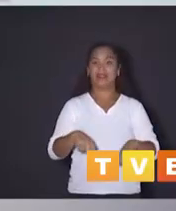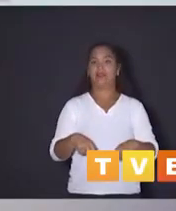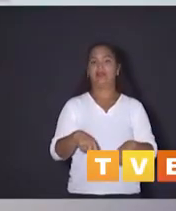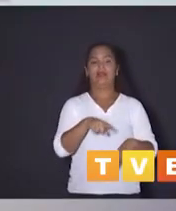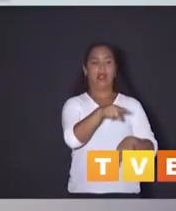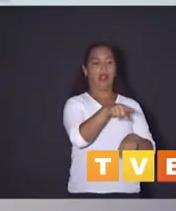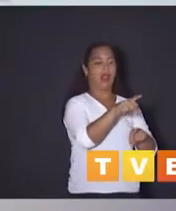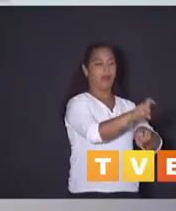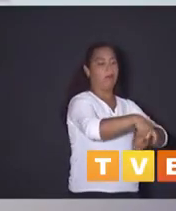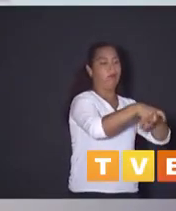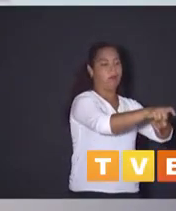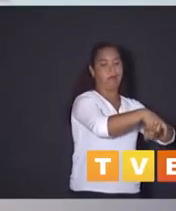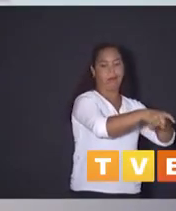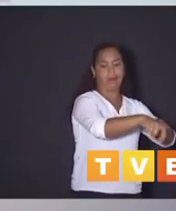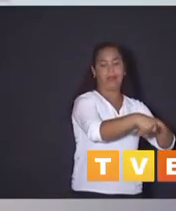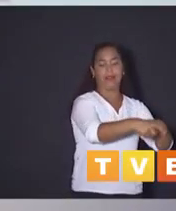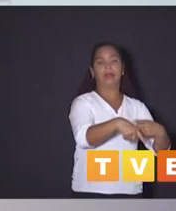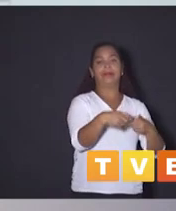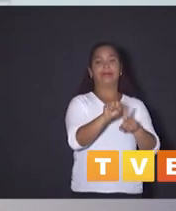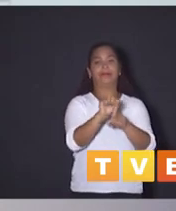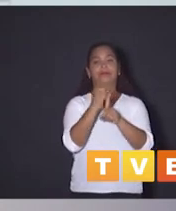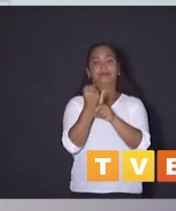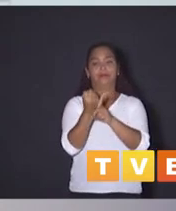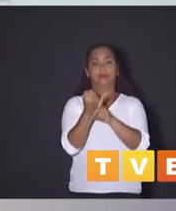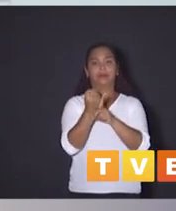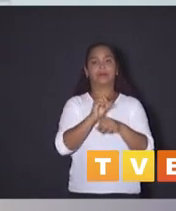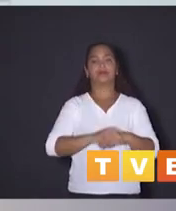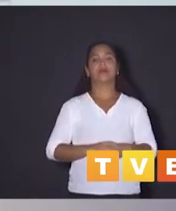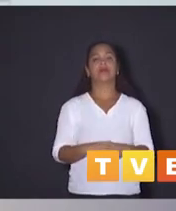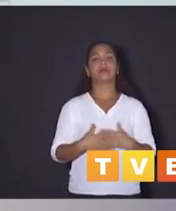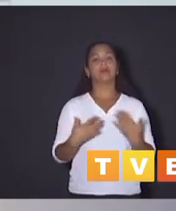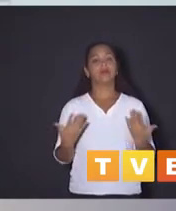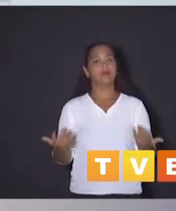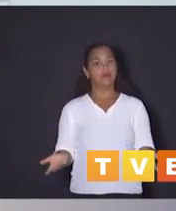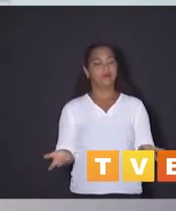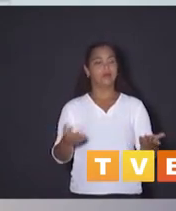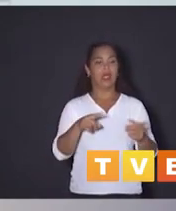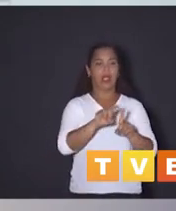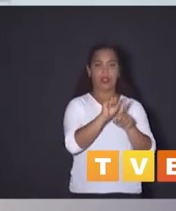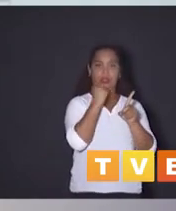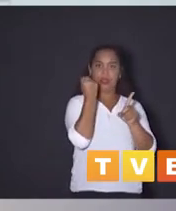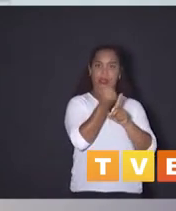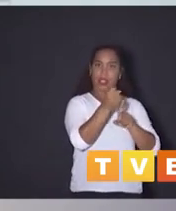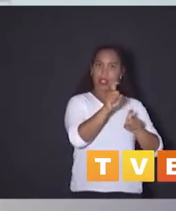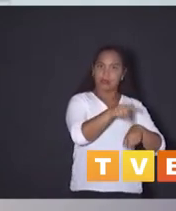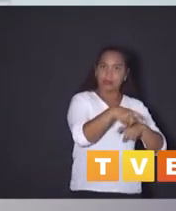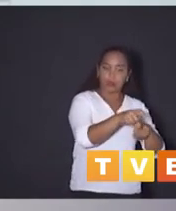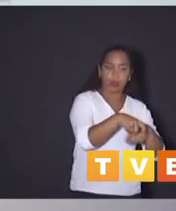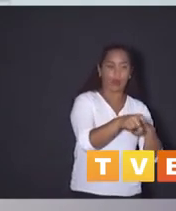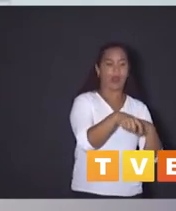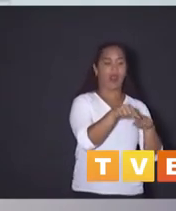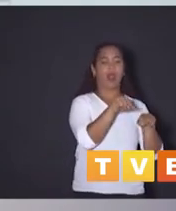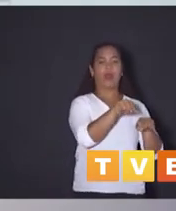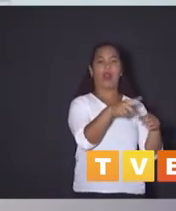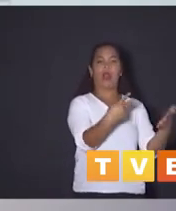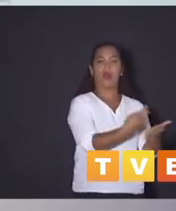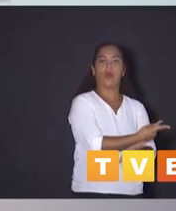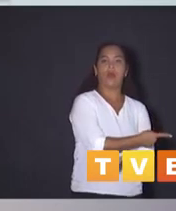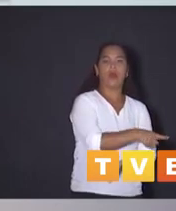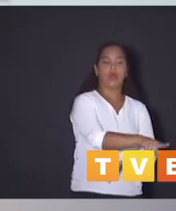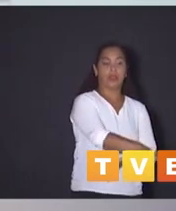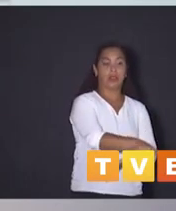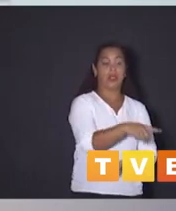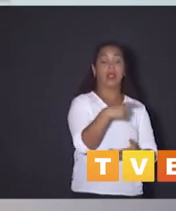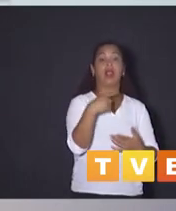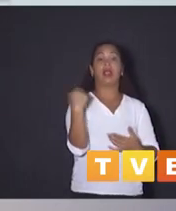campo aquilo que é produzido pela sociedade que vive no meio rural então talvez essa sociedade rural aquilo que será que acontece no meio rural isso